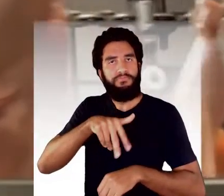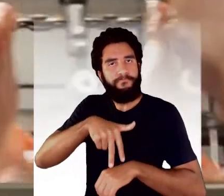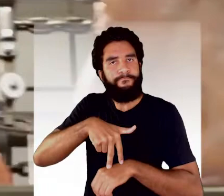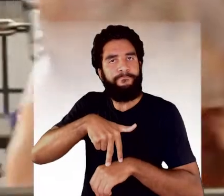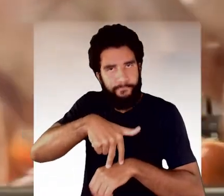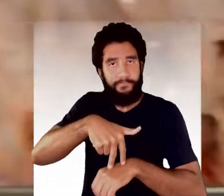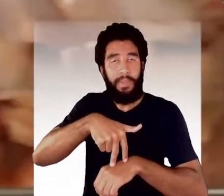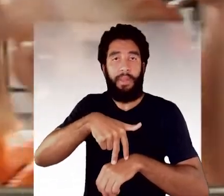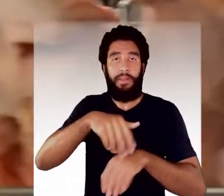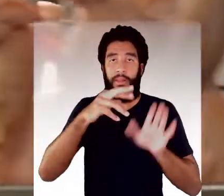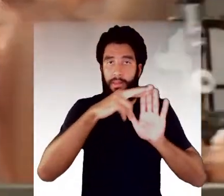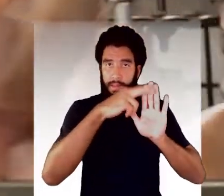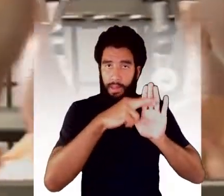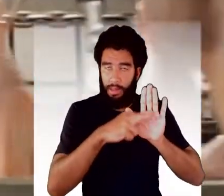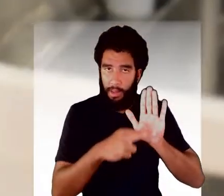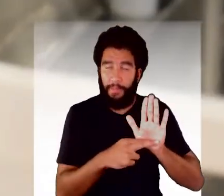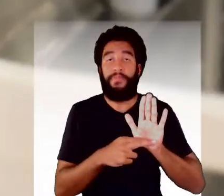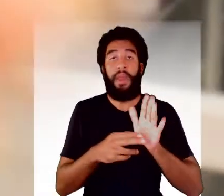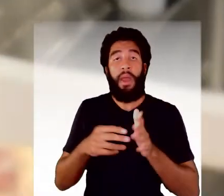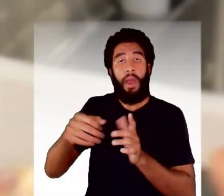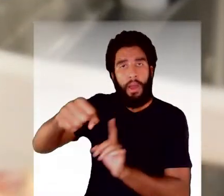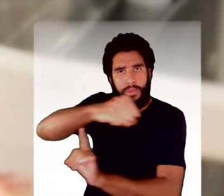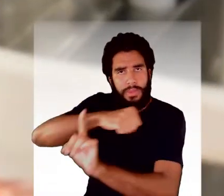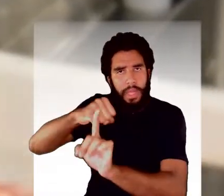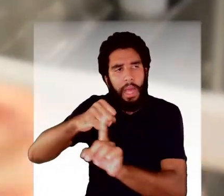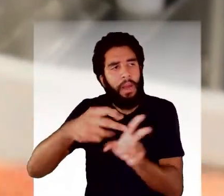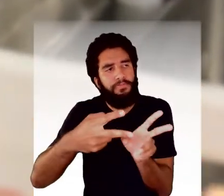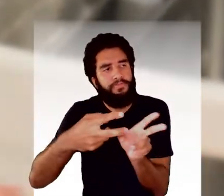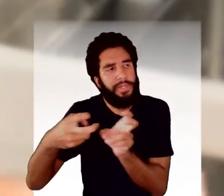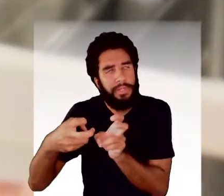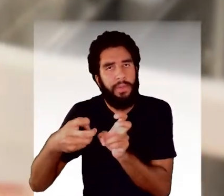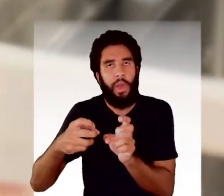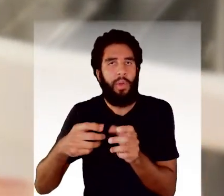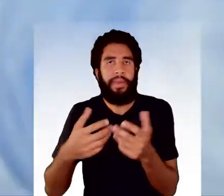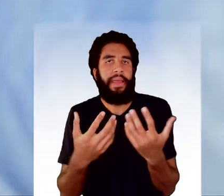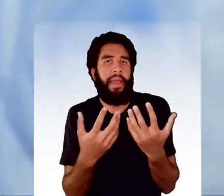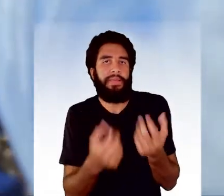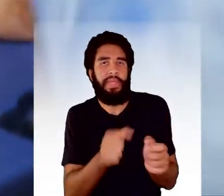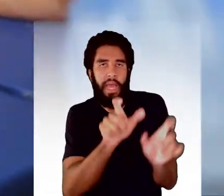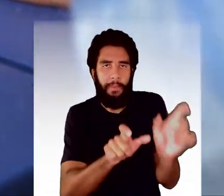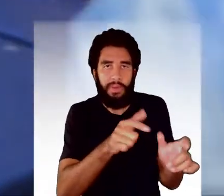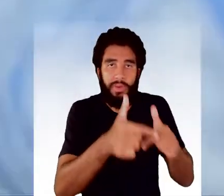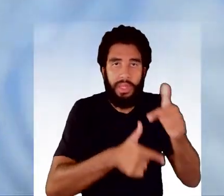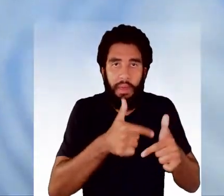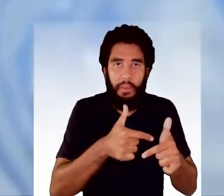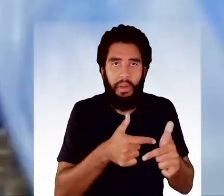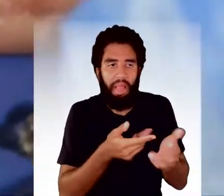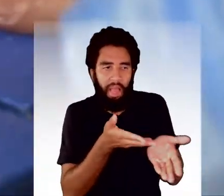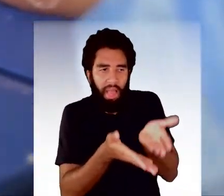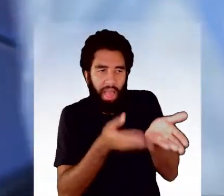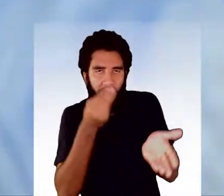no combate a essas condutas, a sociedade perceba que não se admite mais